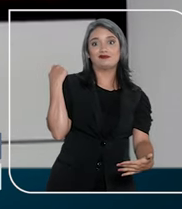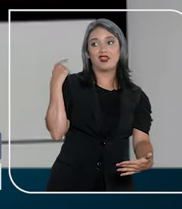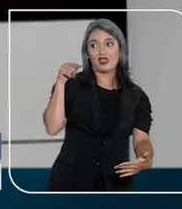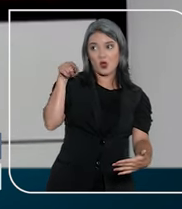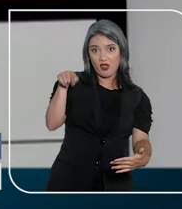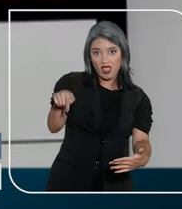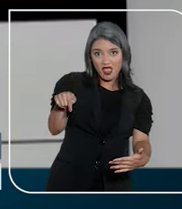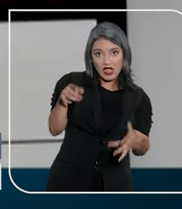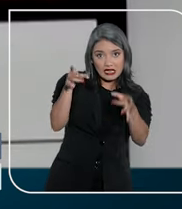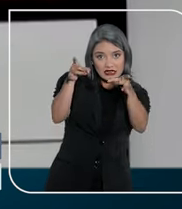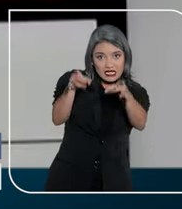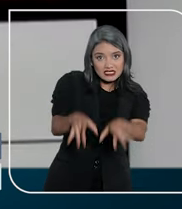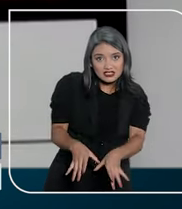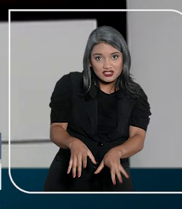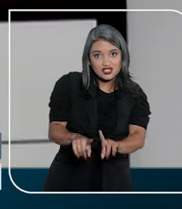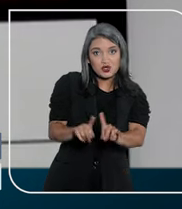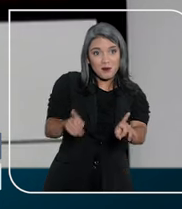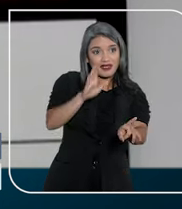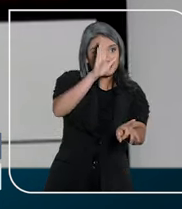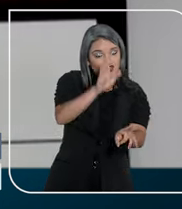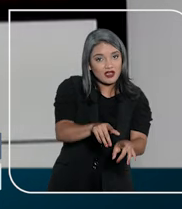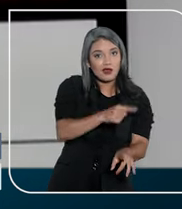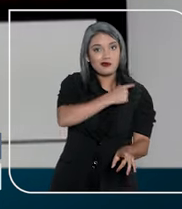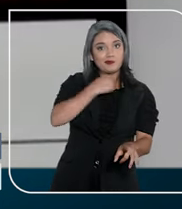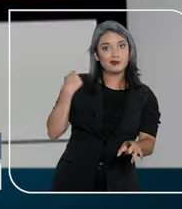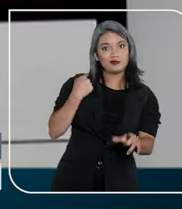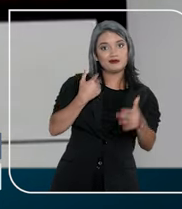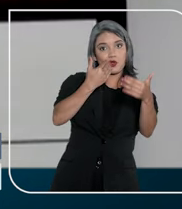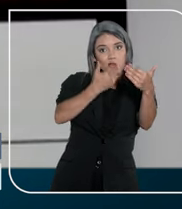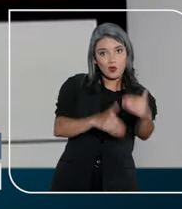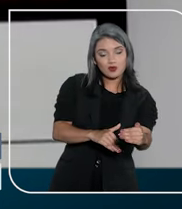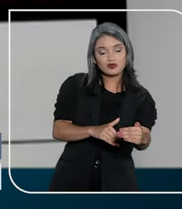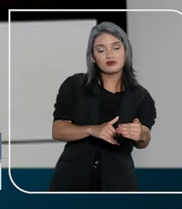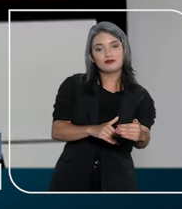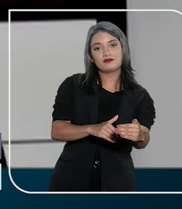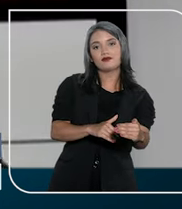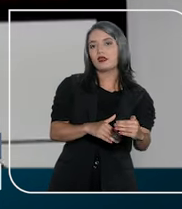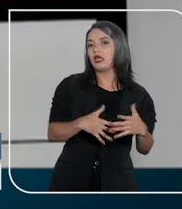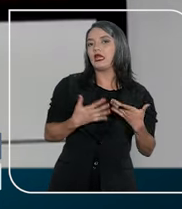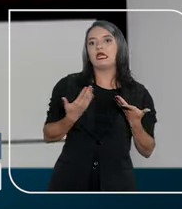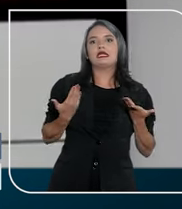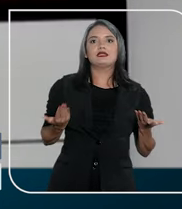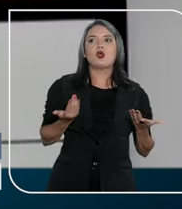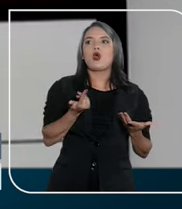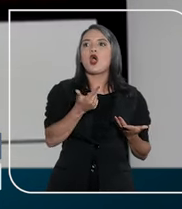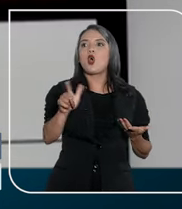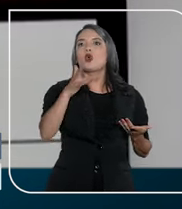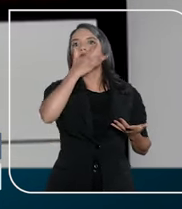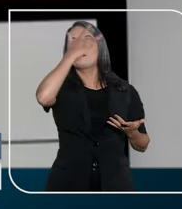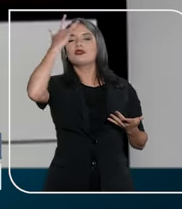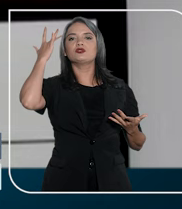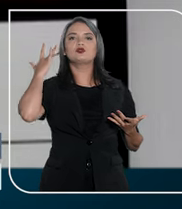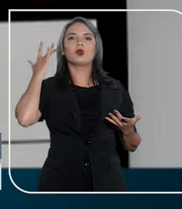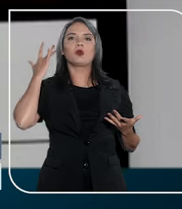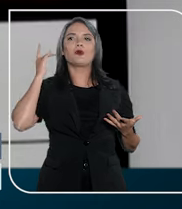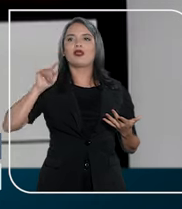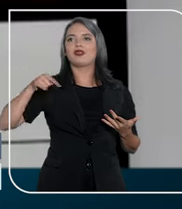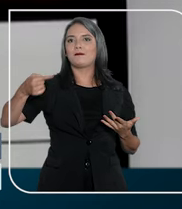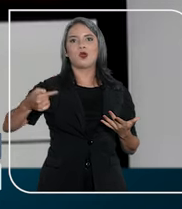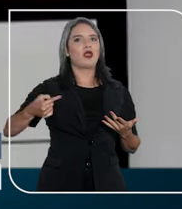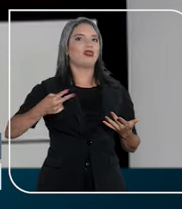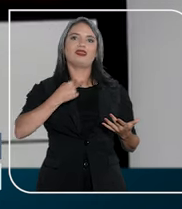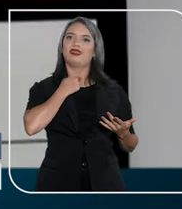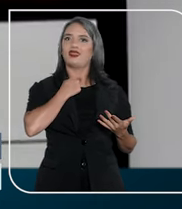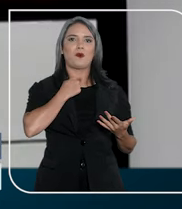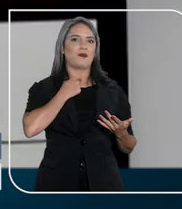desistência ocorreu após o prazo do certame ter se expirado, o seguinte na lista de classificação não